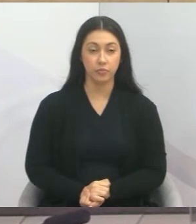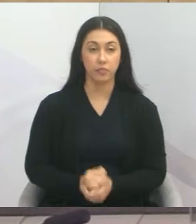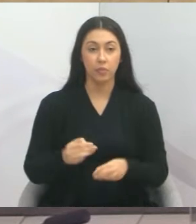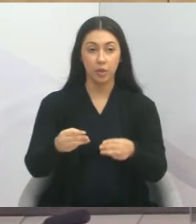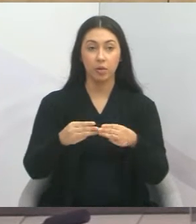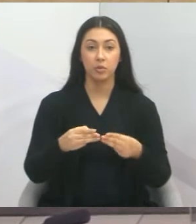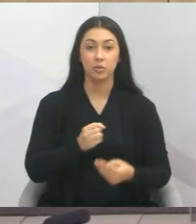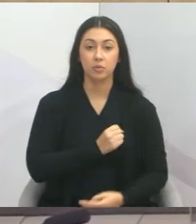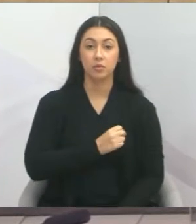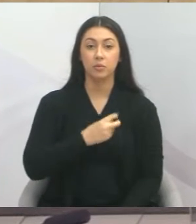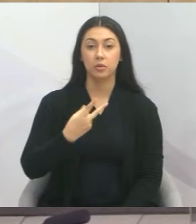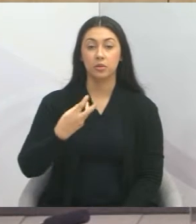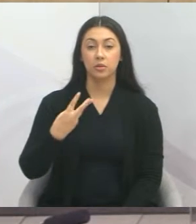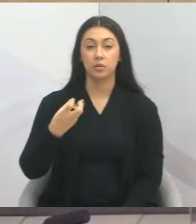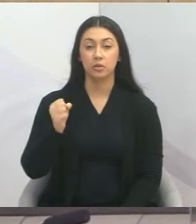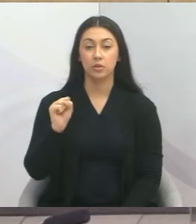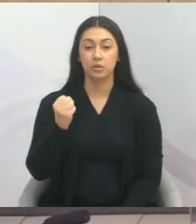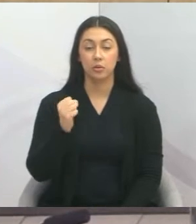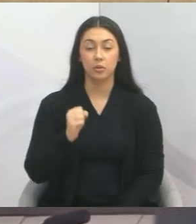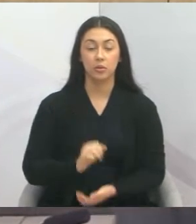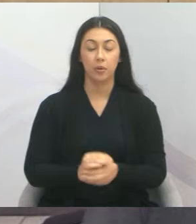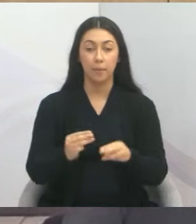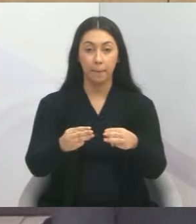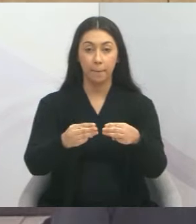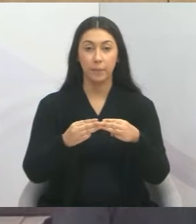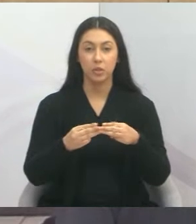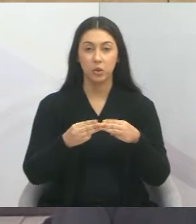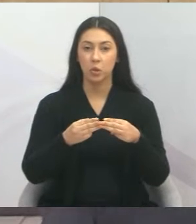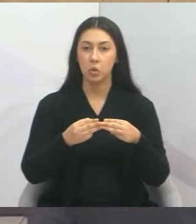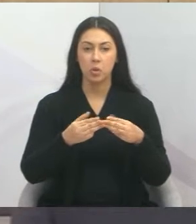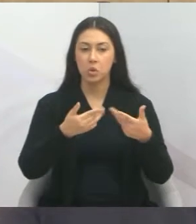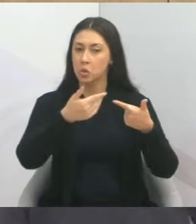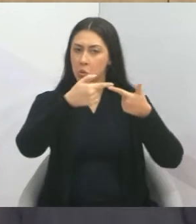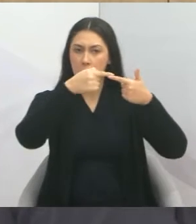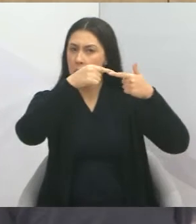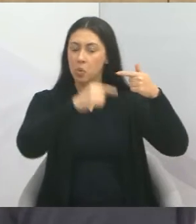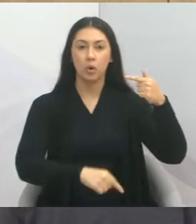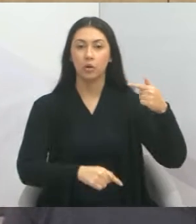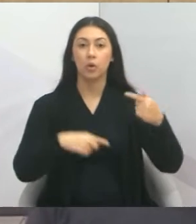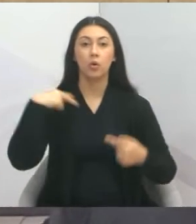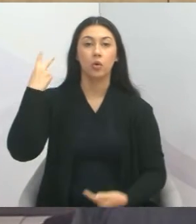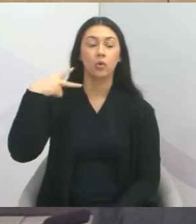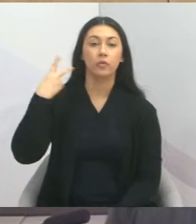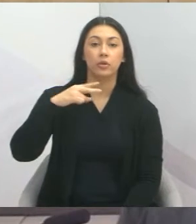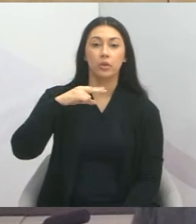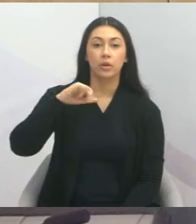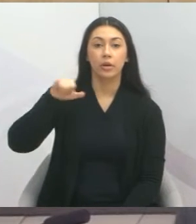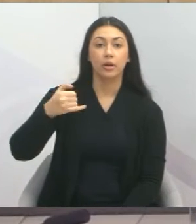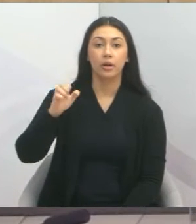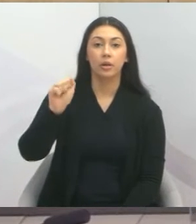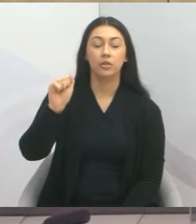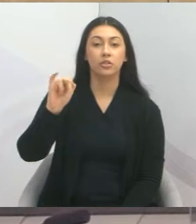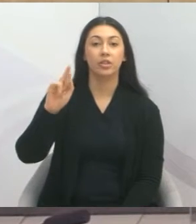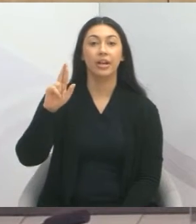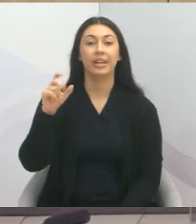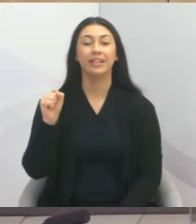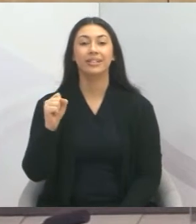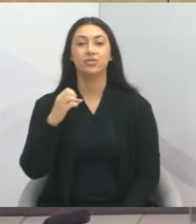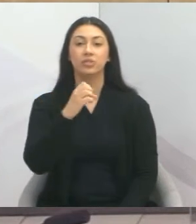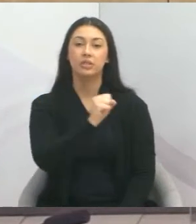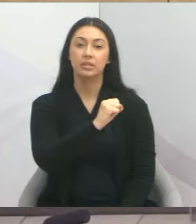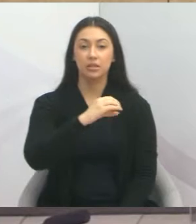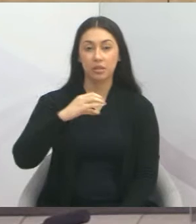Moção nº 238 Moção de repúdio à postura do vereador de Jair Teixeira Pinhalzinho Santa